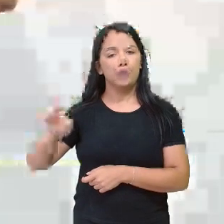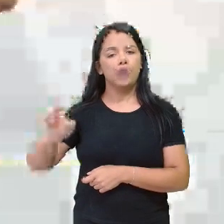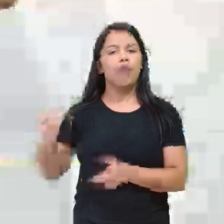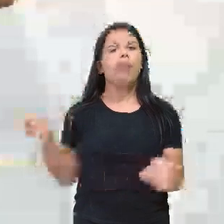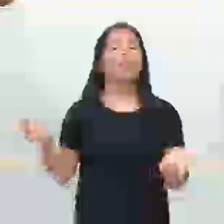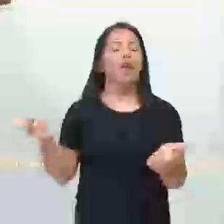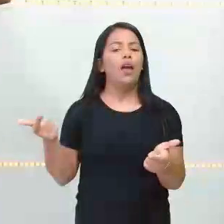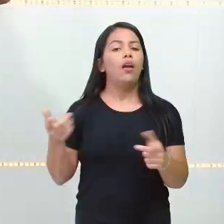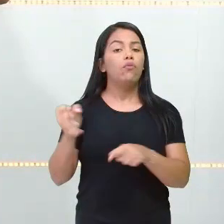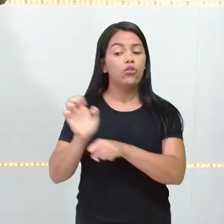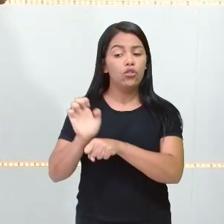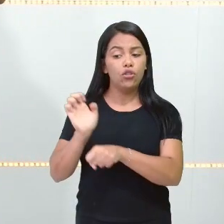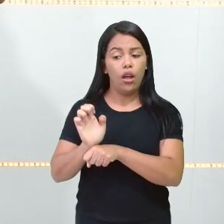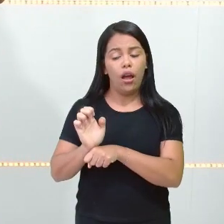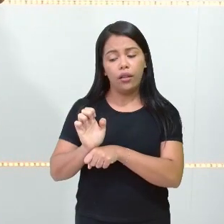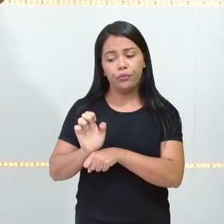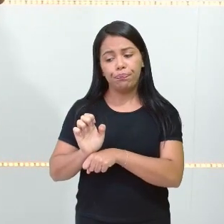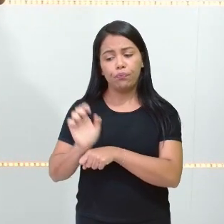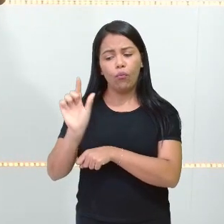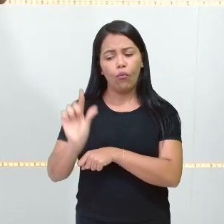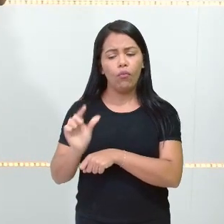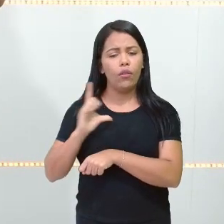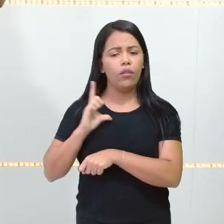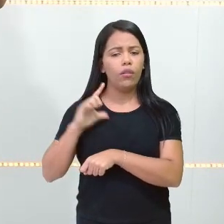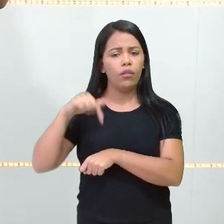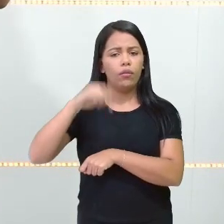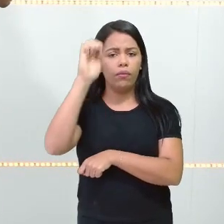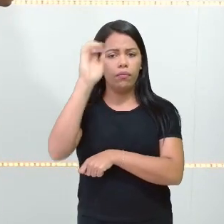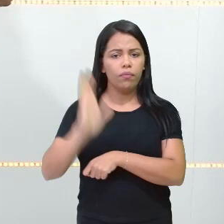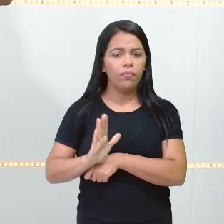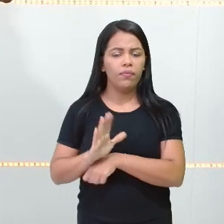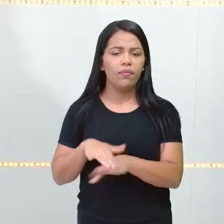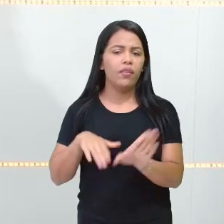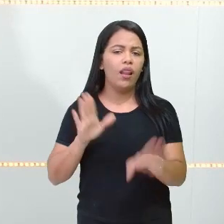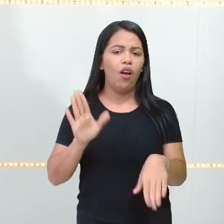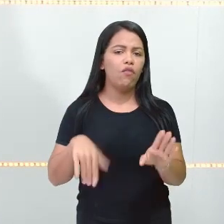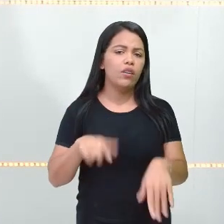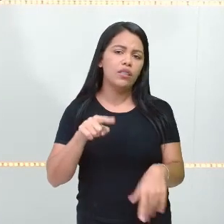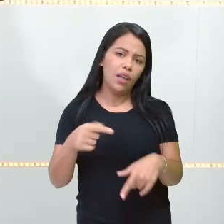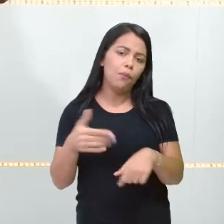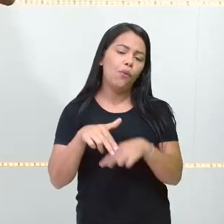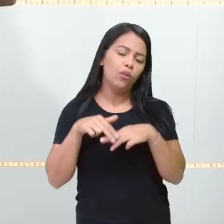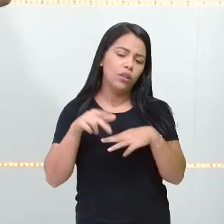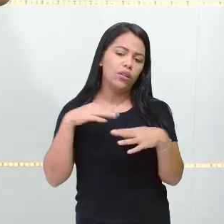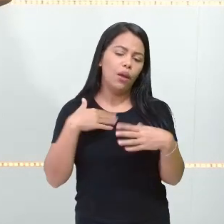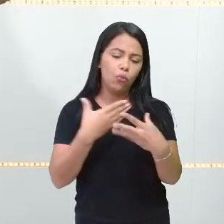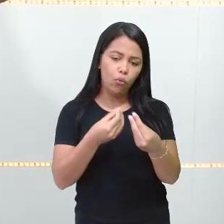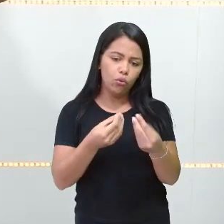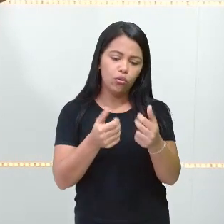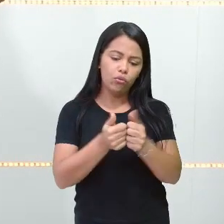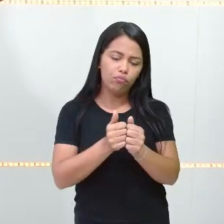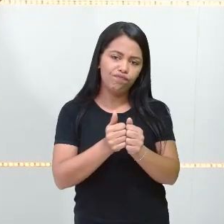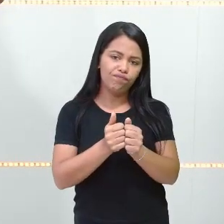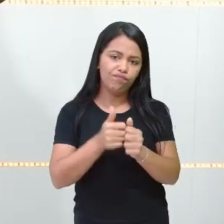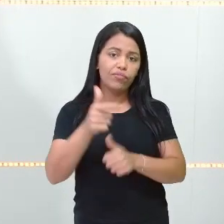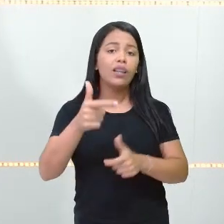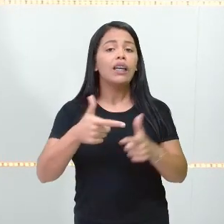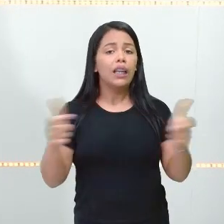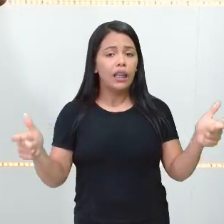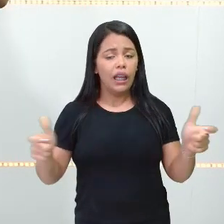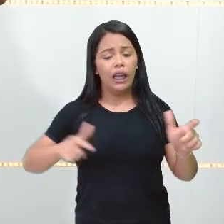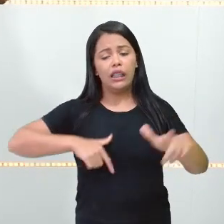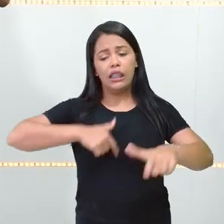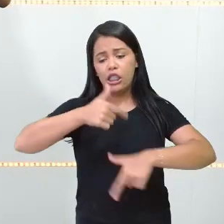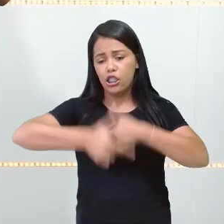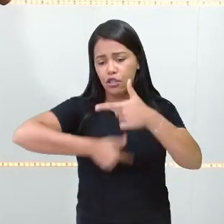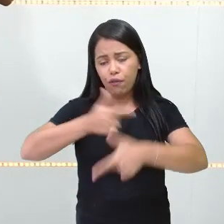Brasil. Vê que interessante, né? Talvez seja por isso que seja tão desenvolvido também, não é? Então, o